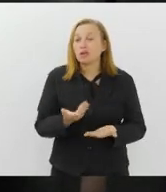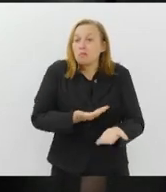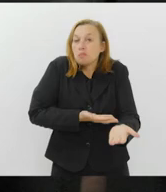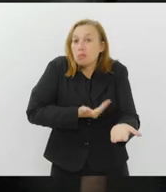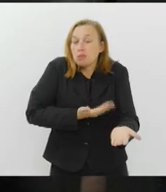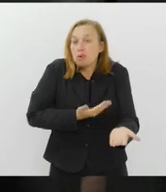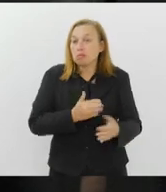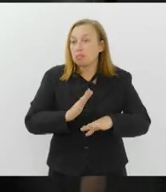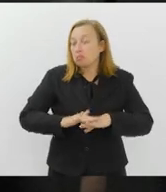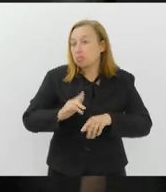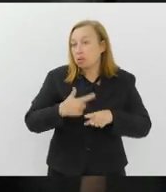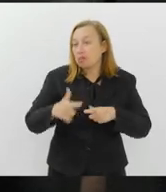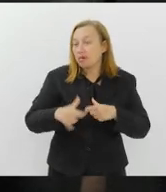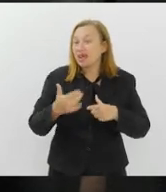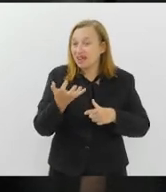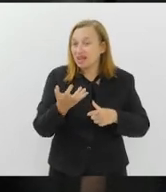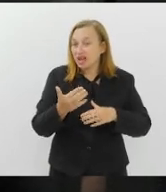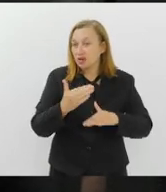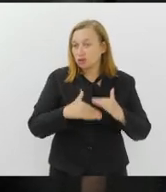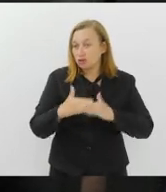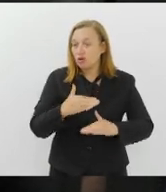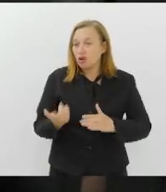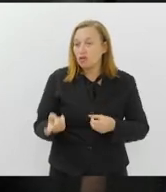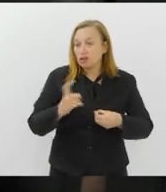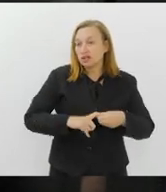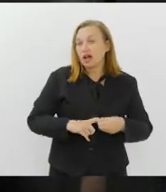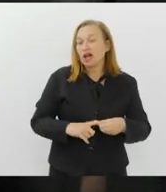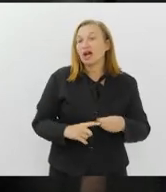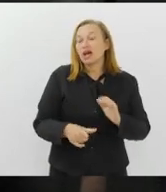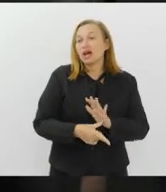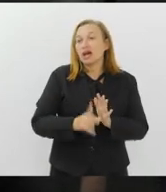querem retroceder, voltar para antes da lei de